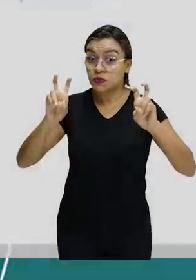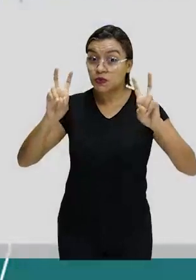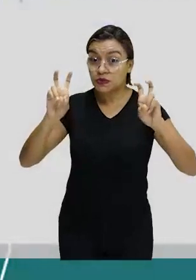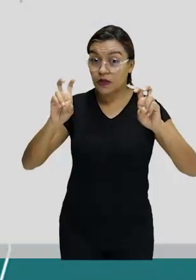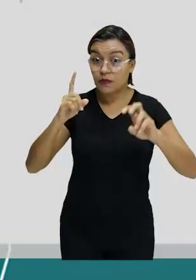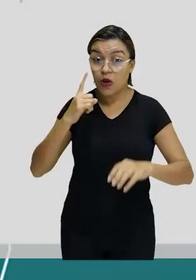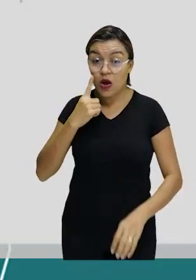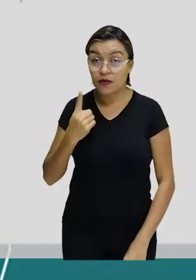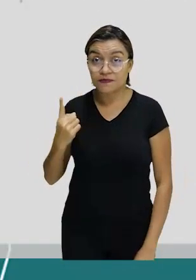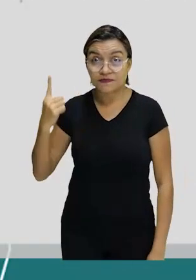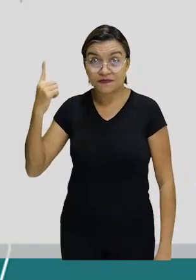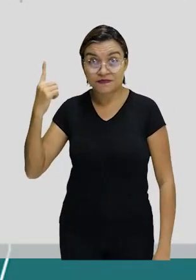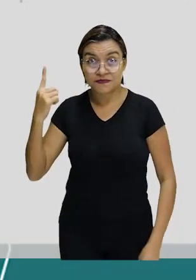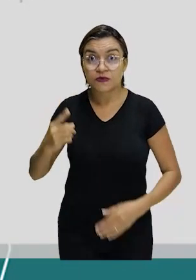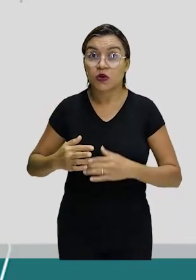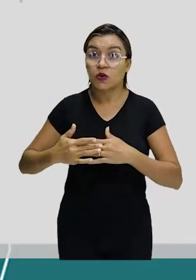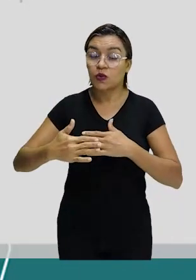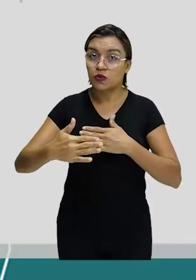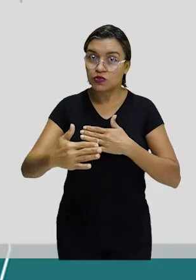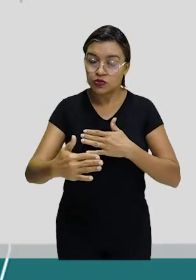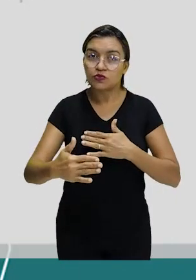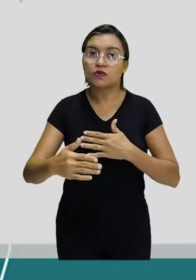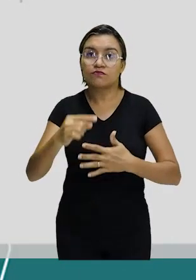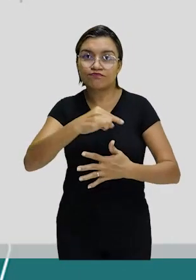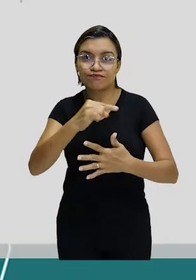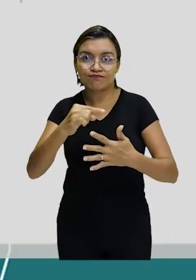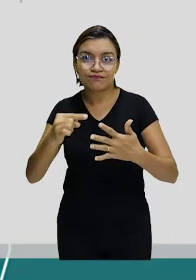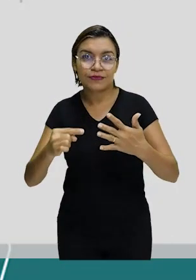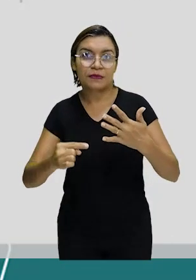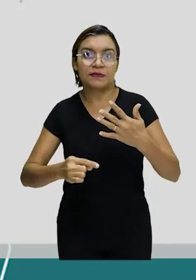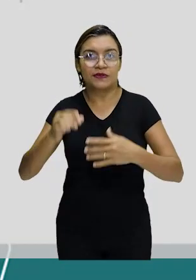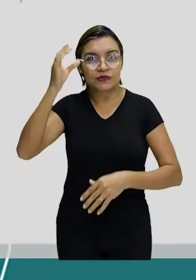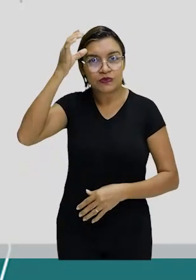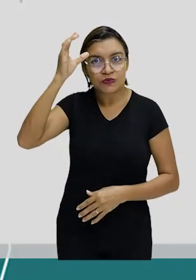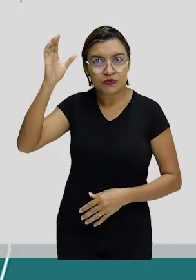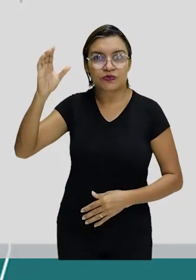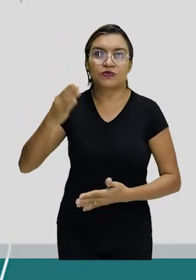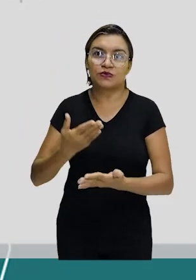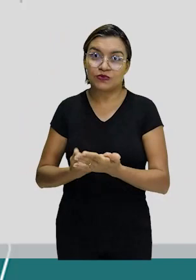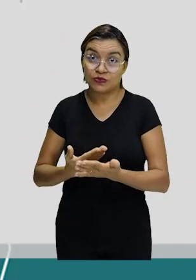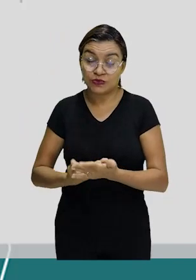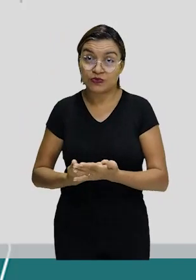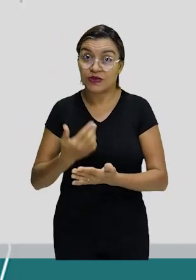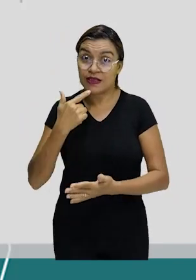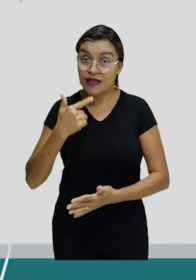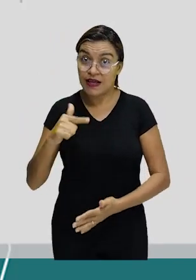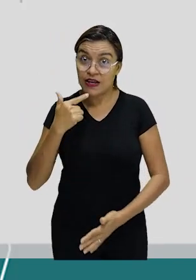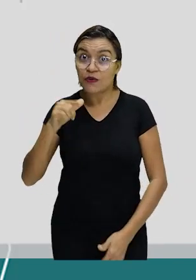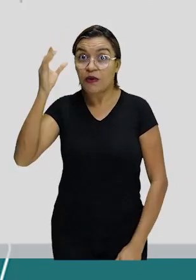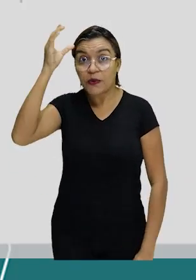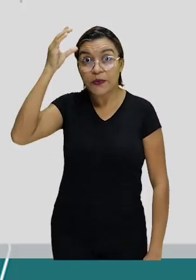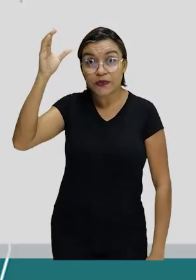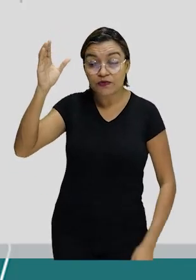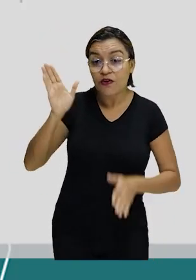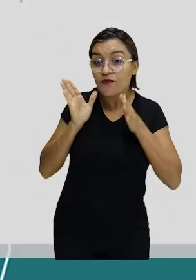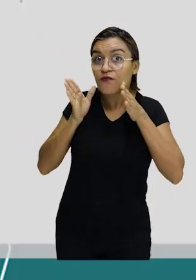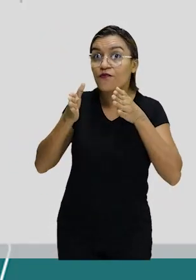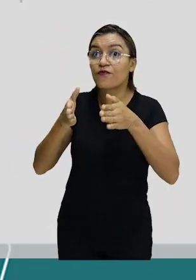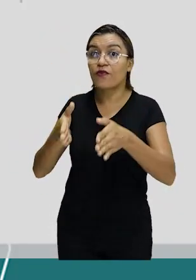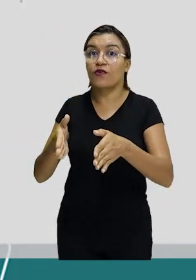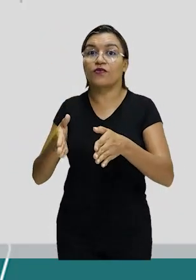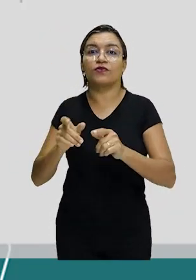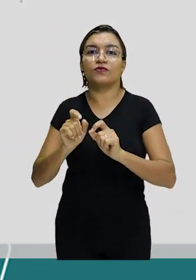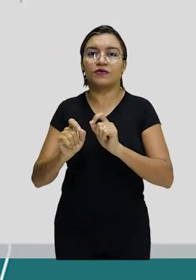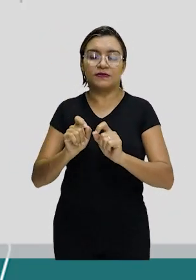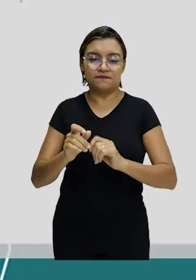cultural aspects, continuando na linha dos aspectos culturais, o estudo da língua a partir da cultura, com o foco no pop